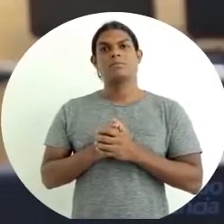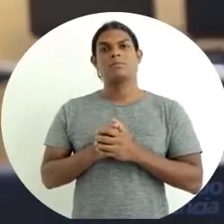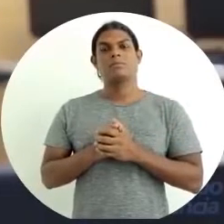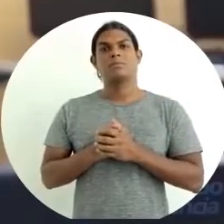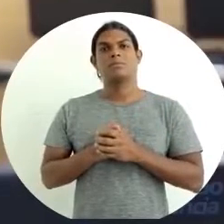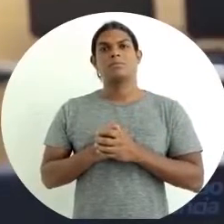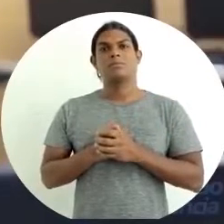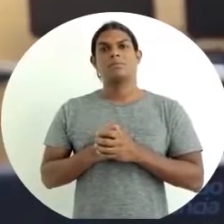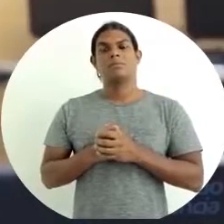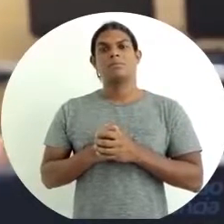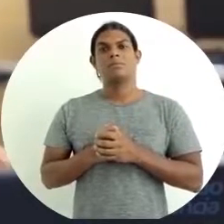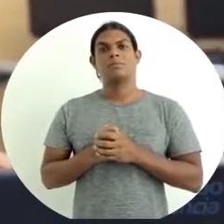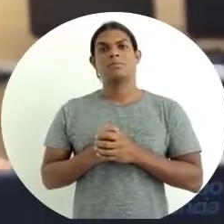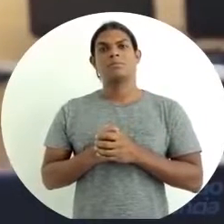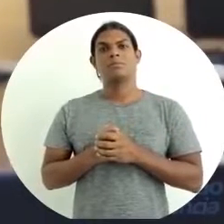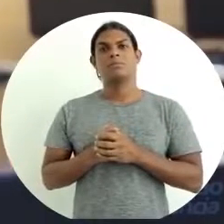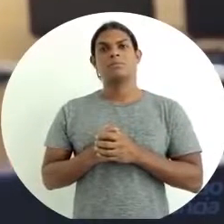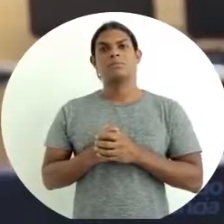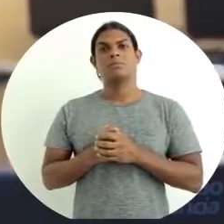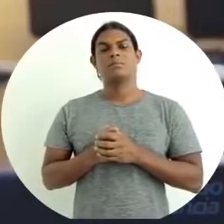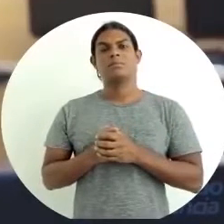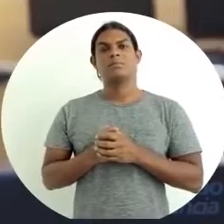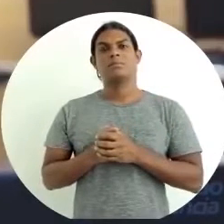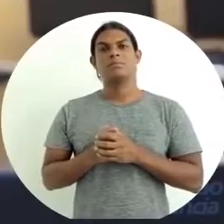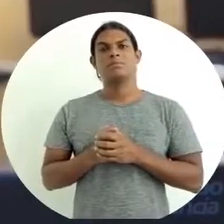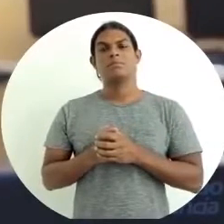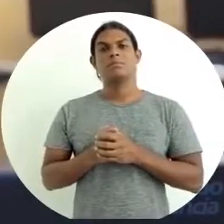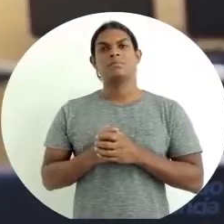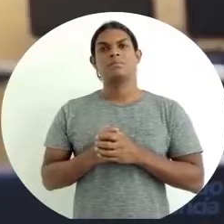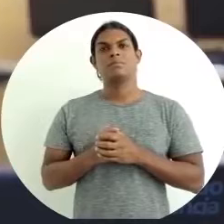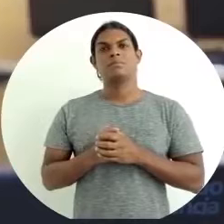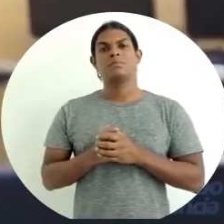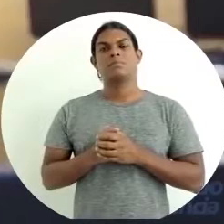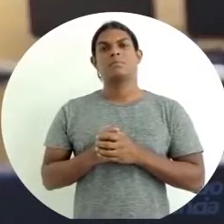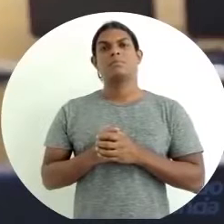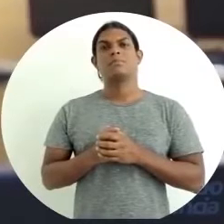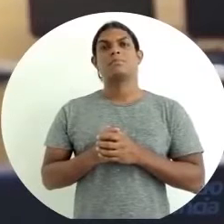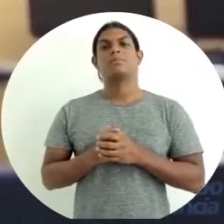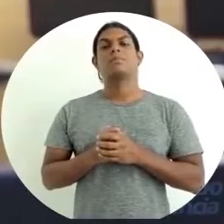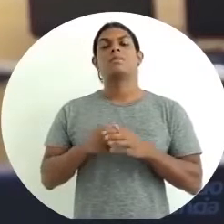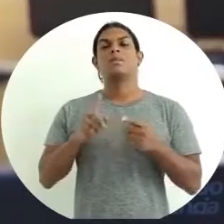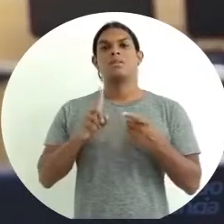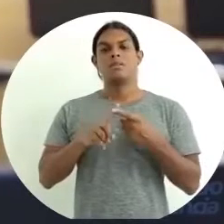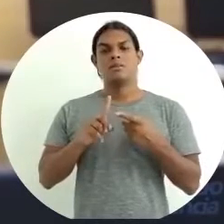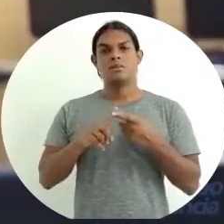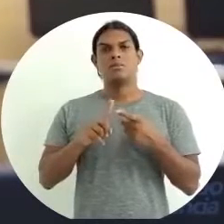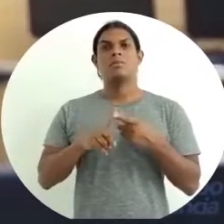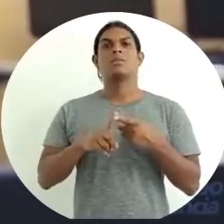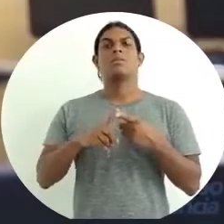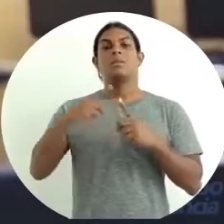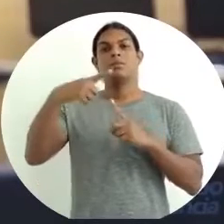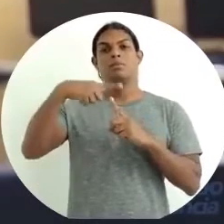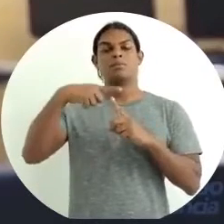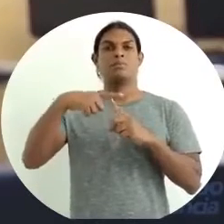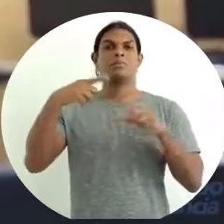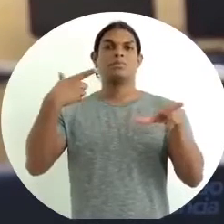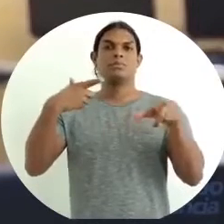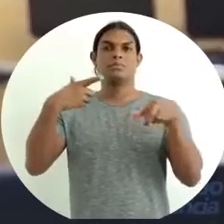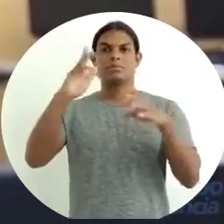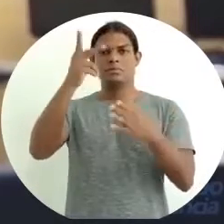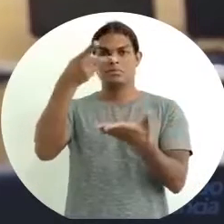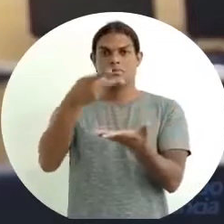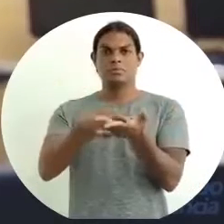trabalhador, esta seja permanente ou temporária, é considerada acidente do trabalho. Tá? Então veja esses